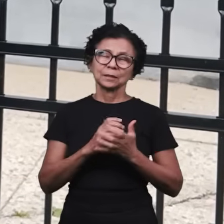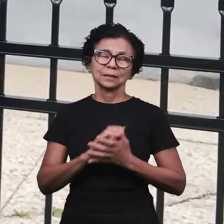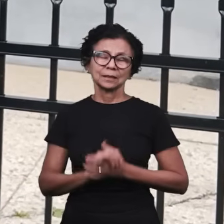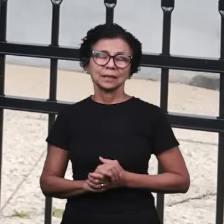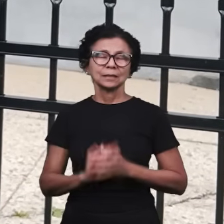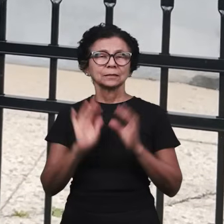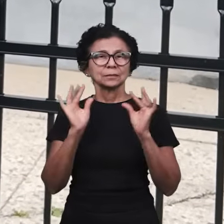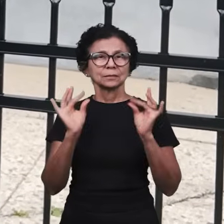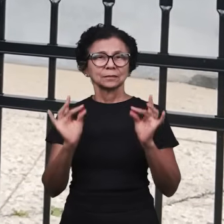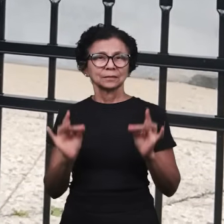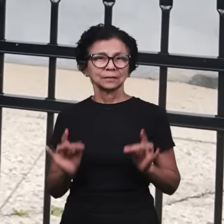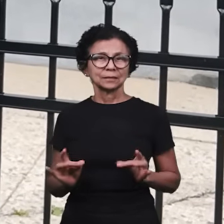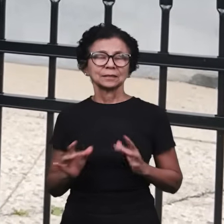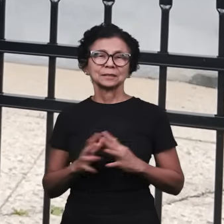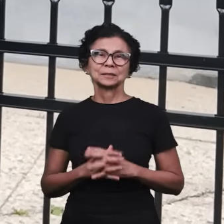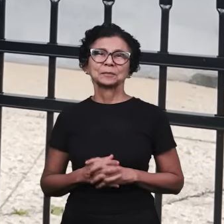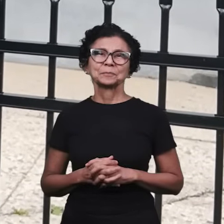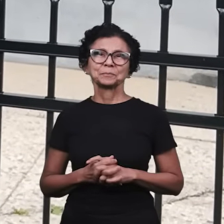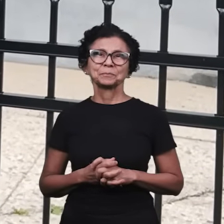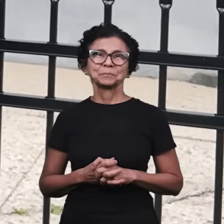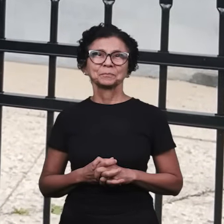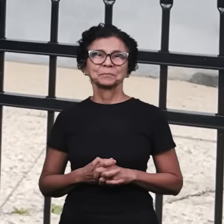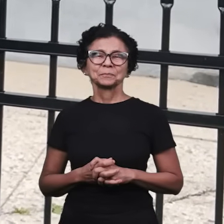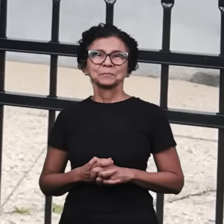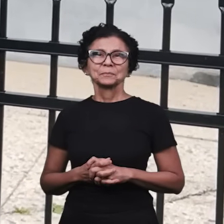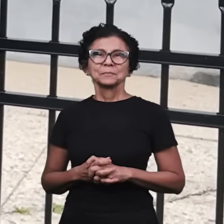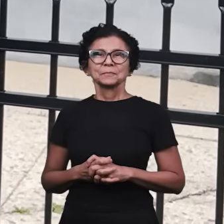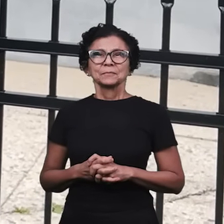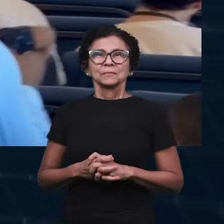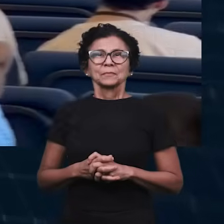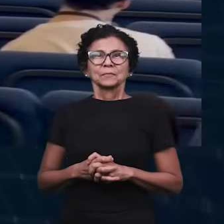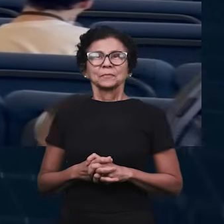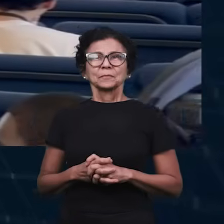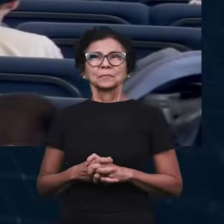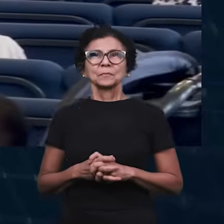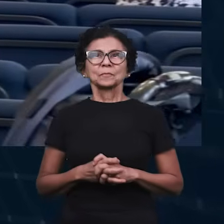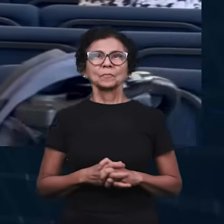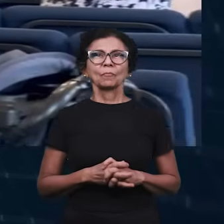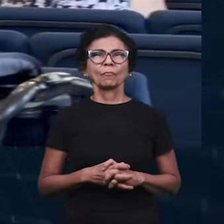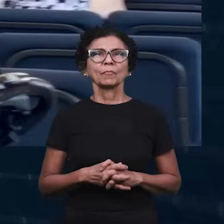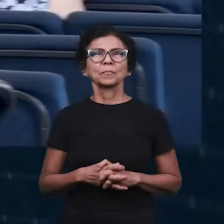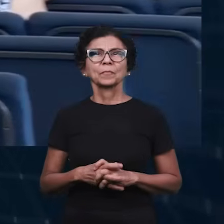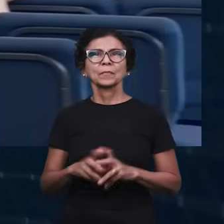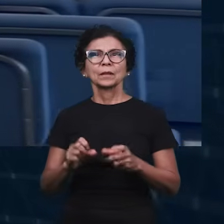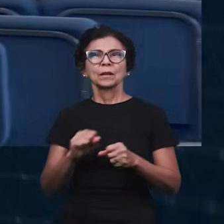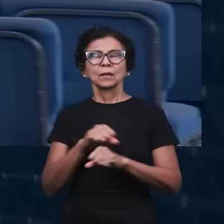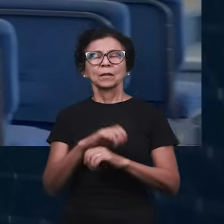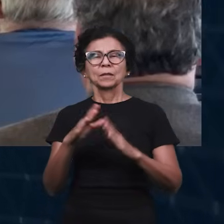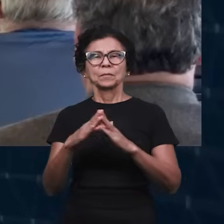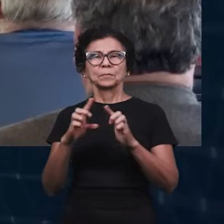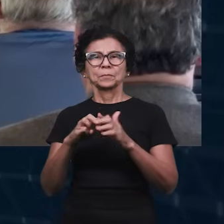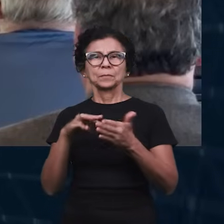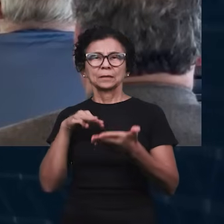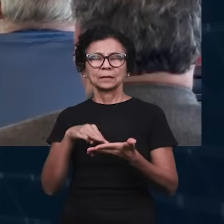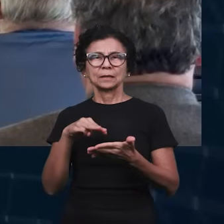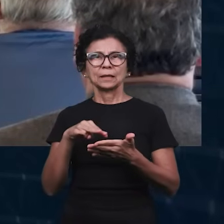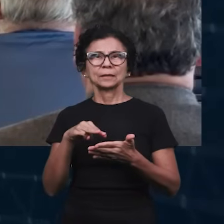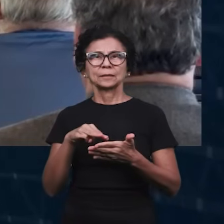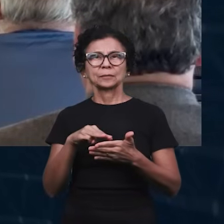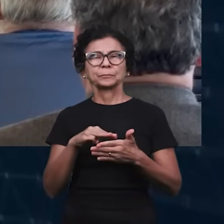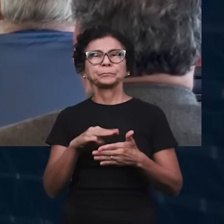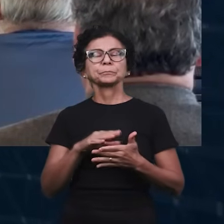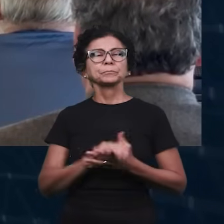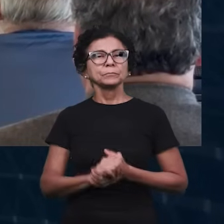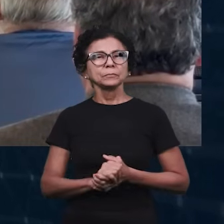acompanhar conosco todos os detalhes desta grande bênção. Vamos ver. O Seminário Internacional da Igreja Cristã Maranata foi um